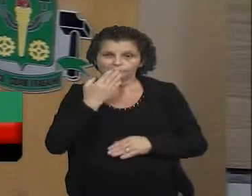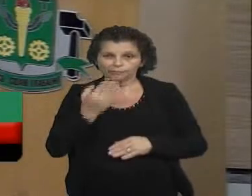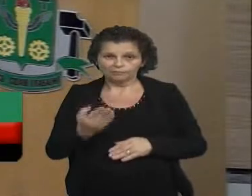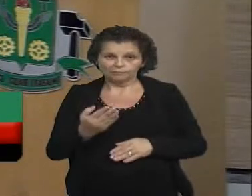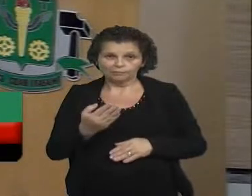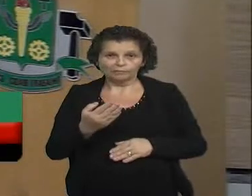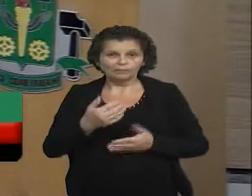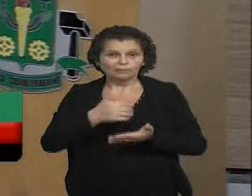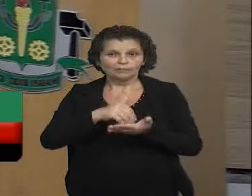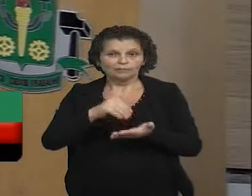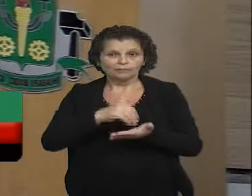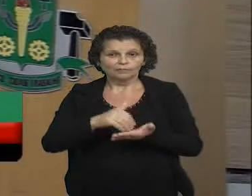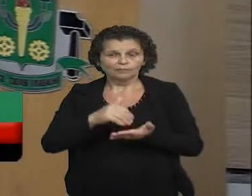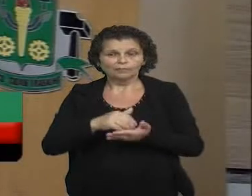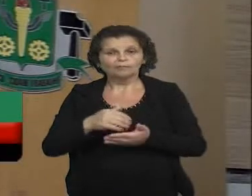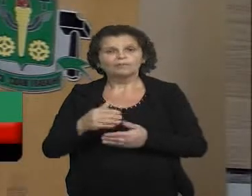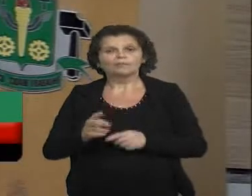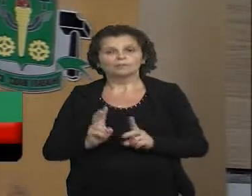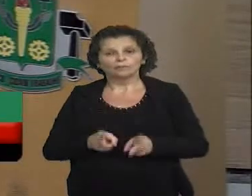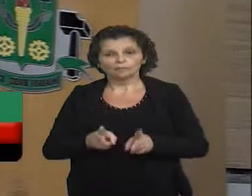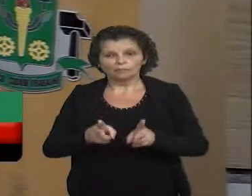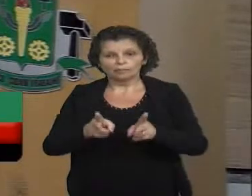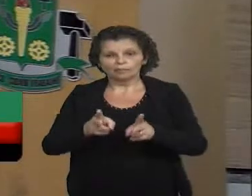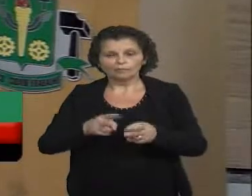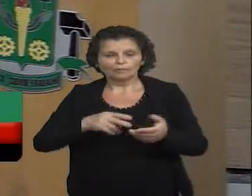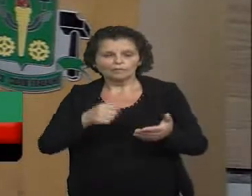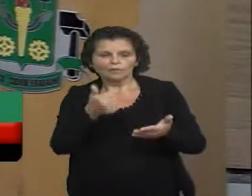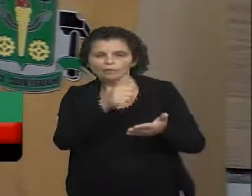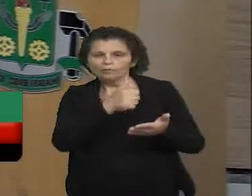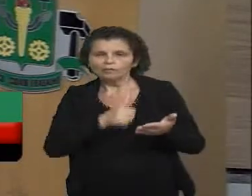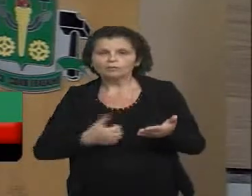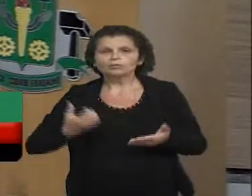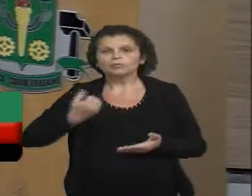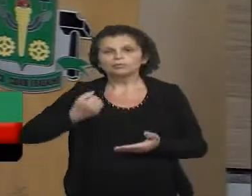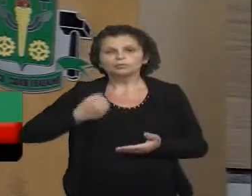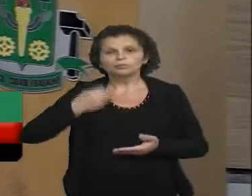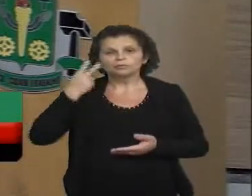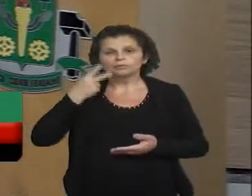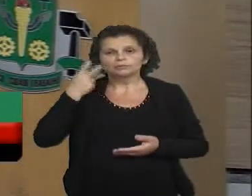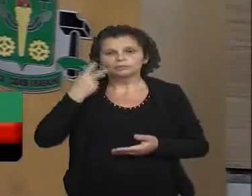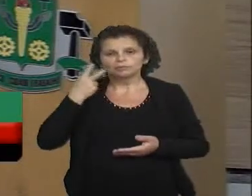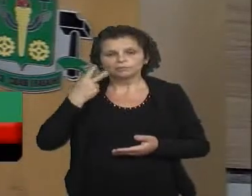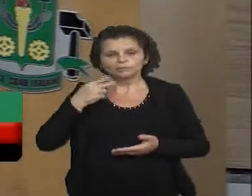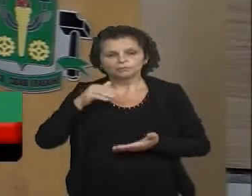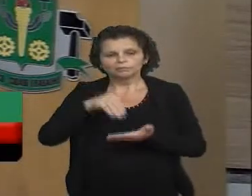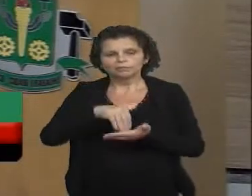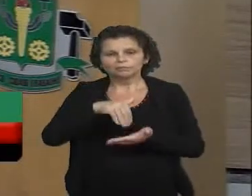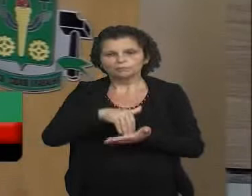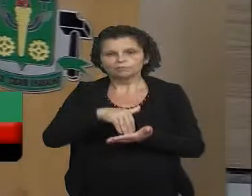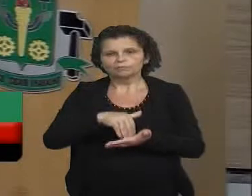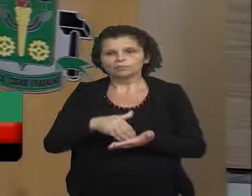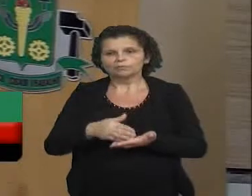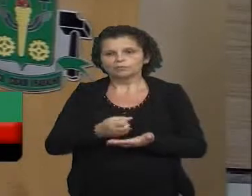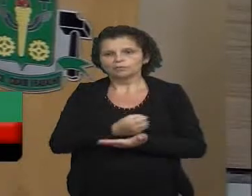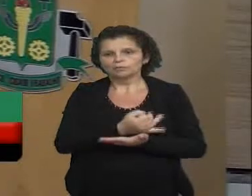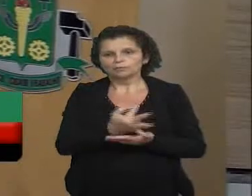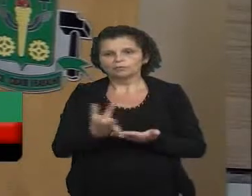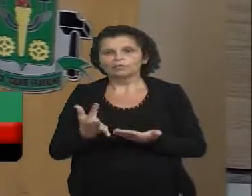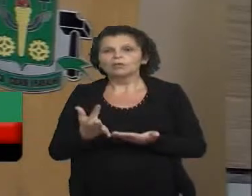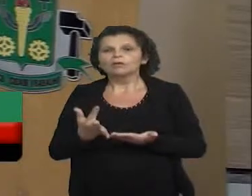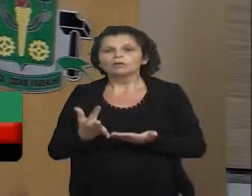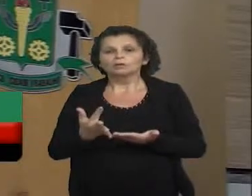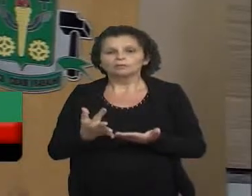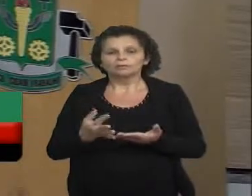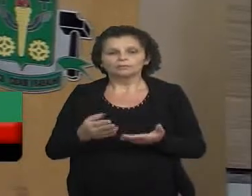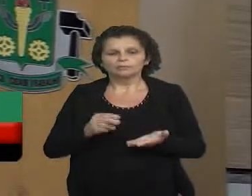à senhora secretária que proceda à verificação do número de vereadores presentes para discussão e votação